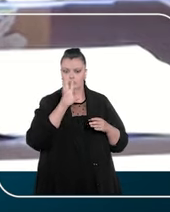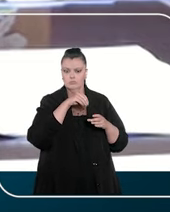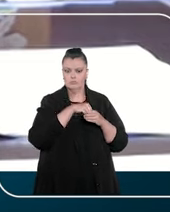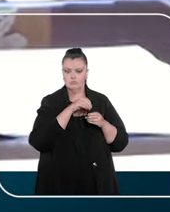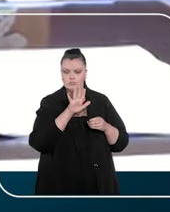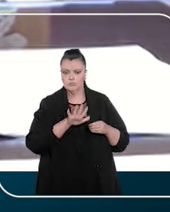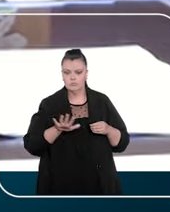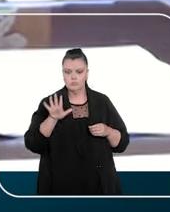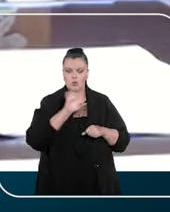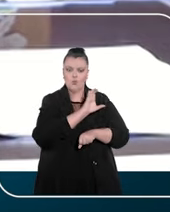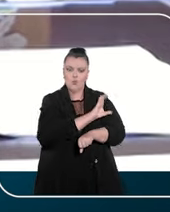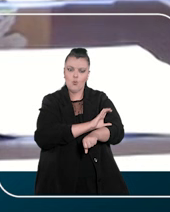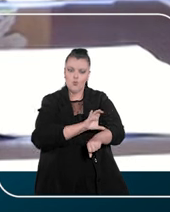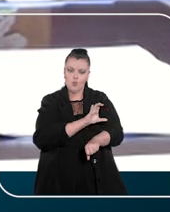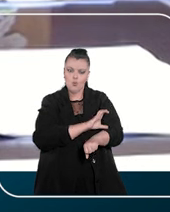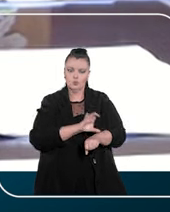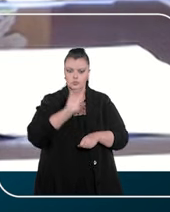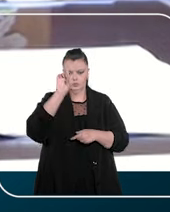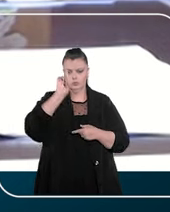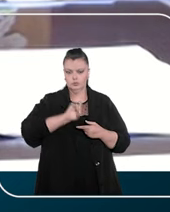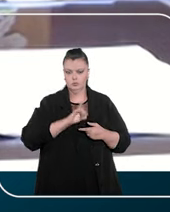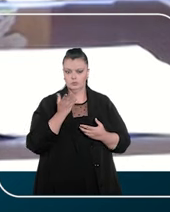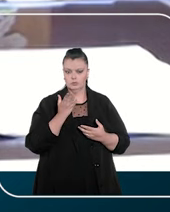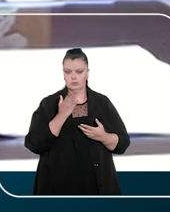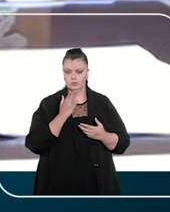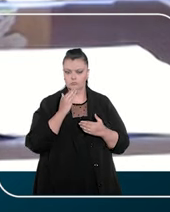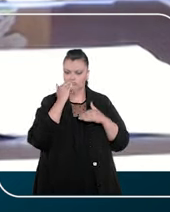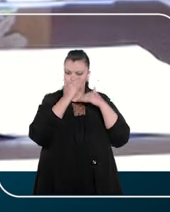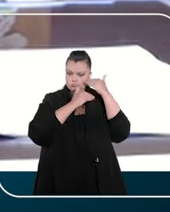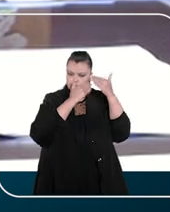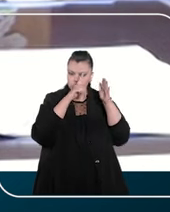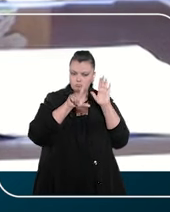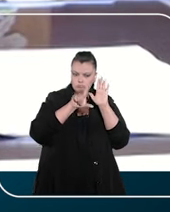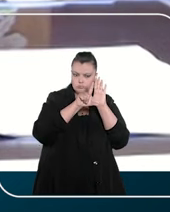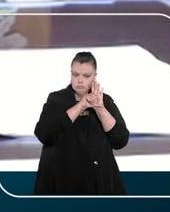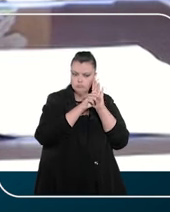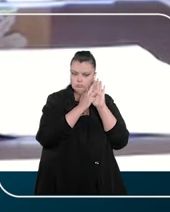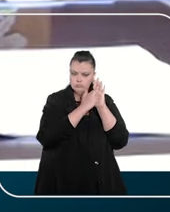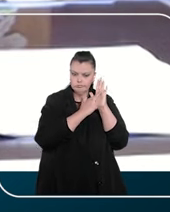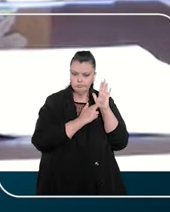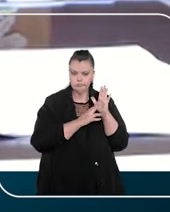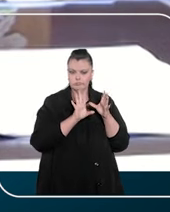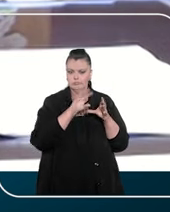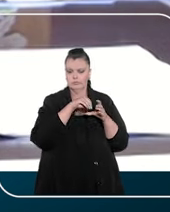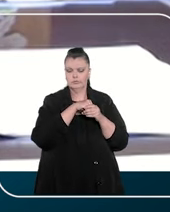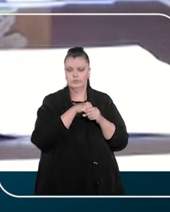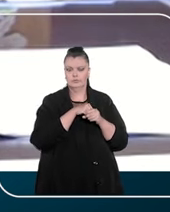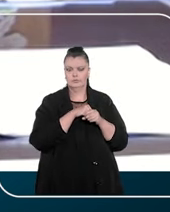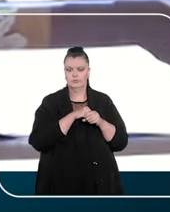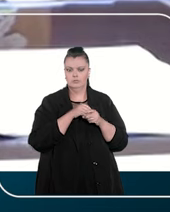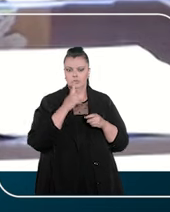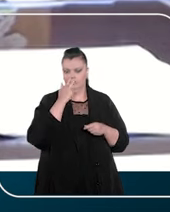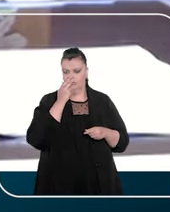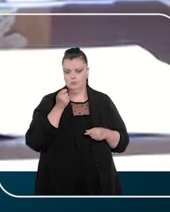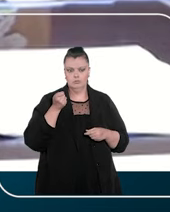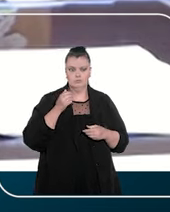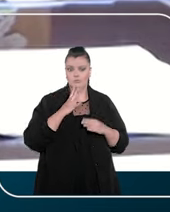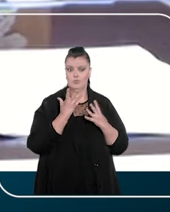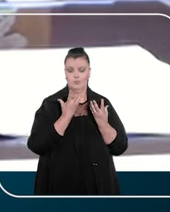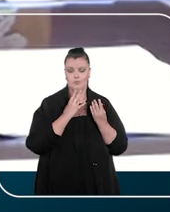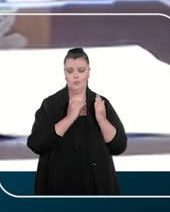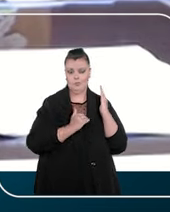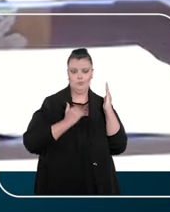direito, essa ideia de litigiosidade excessiva, de inconformismo permanente, de